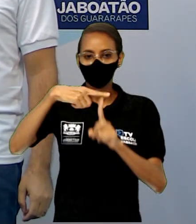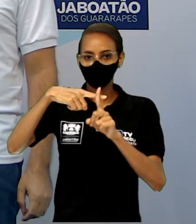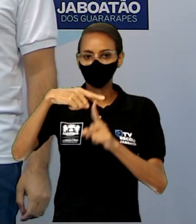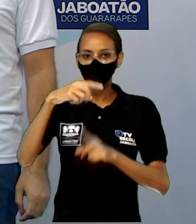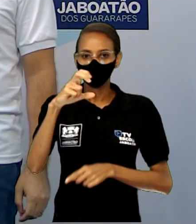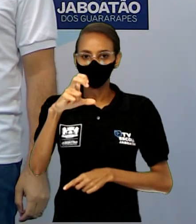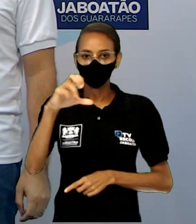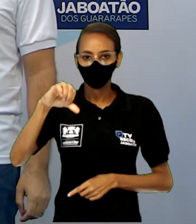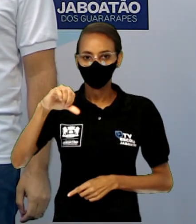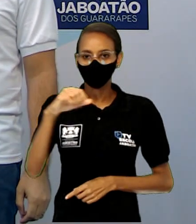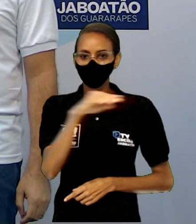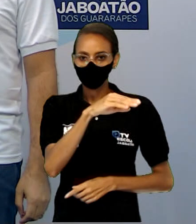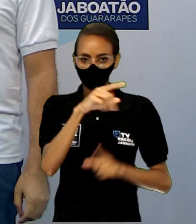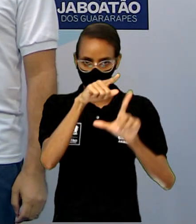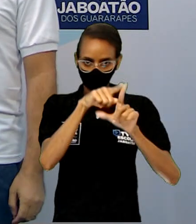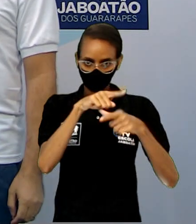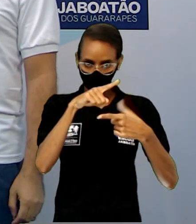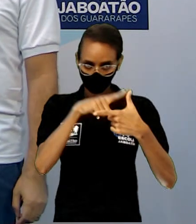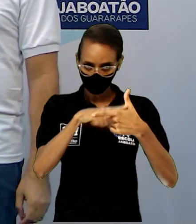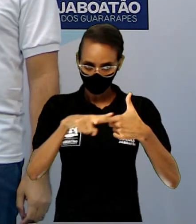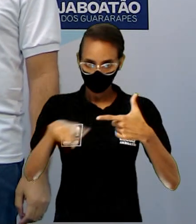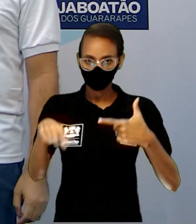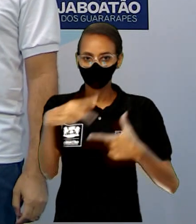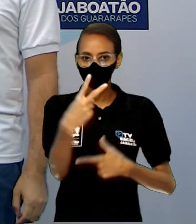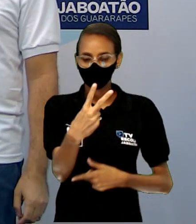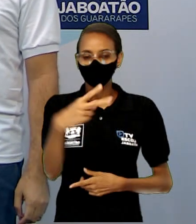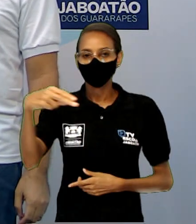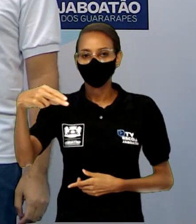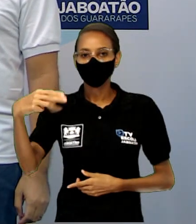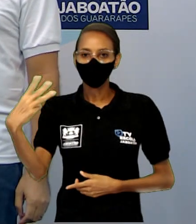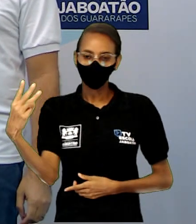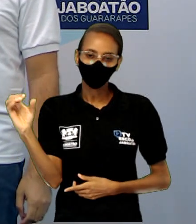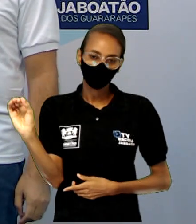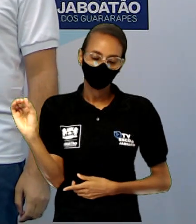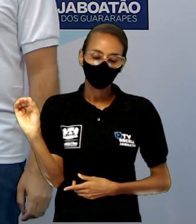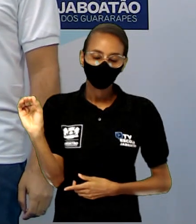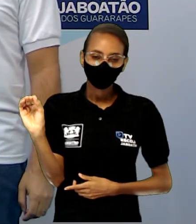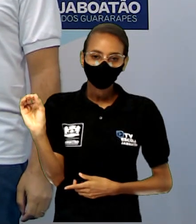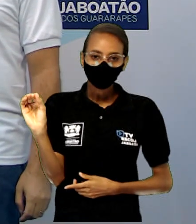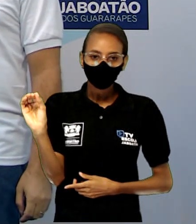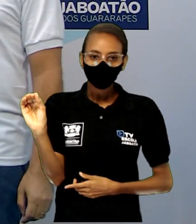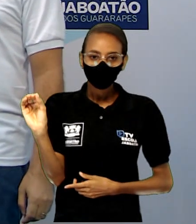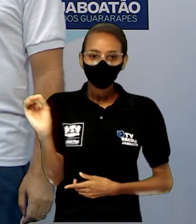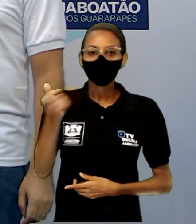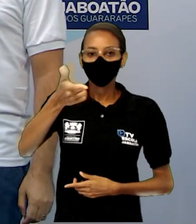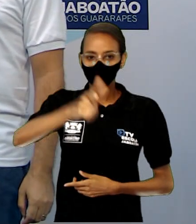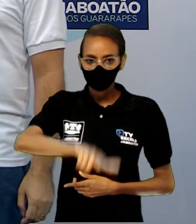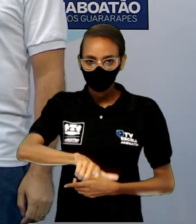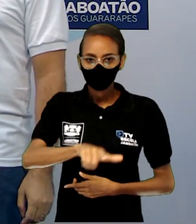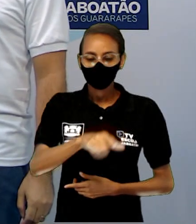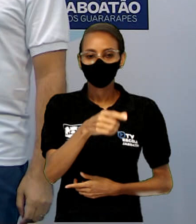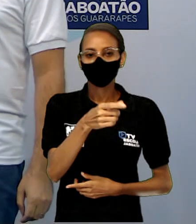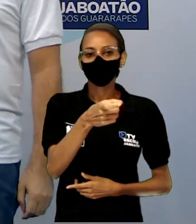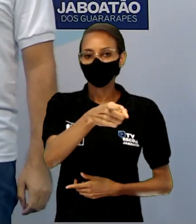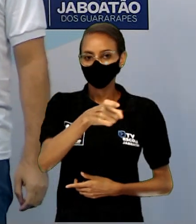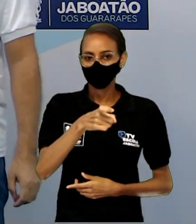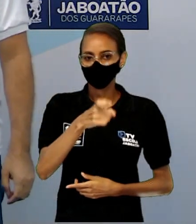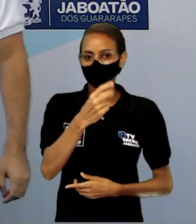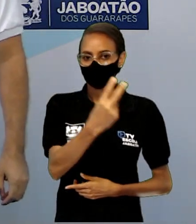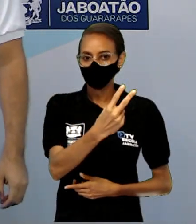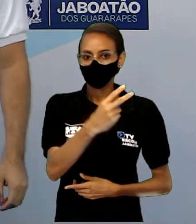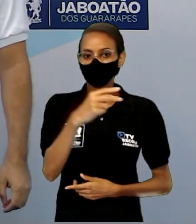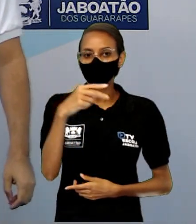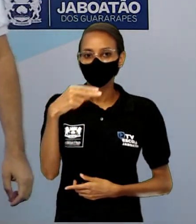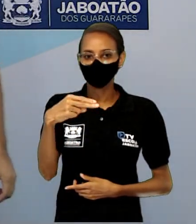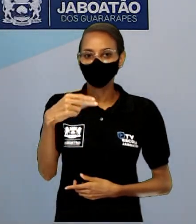não é? Encontrar as raízes e, no final, interpretar a situação. Então, nesse caso,